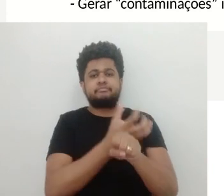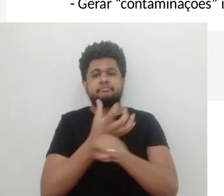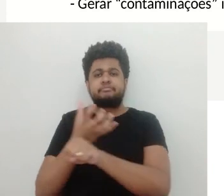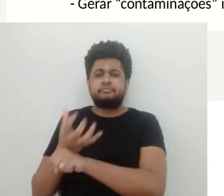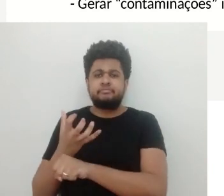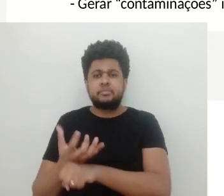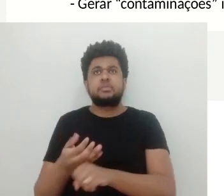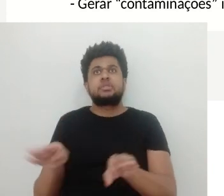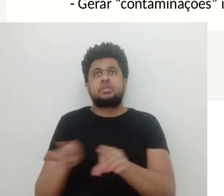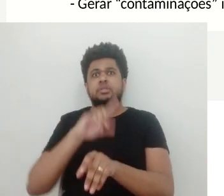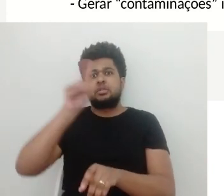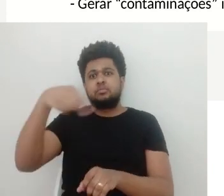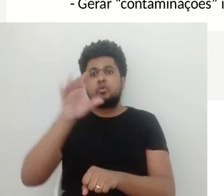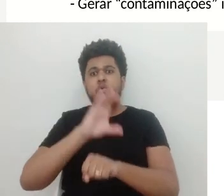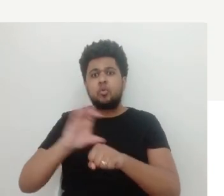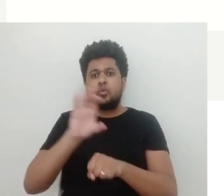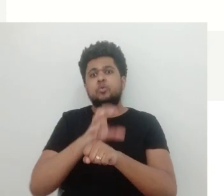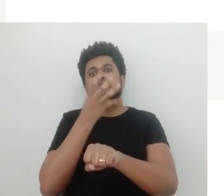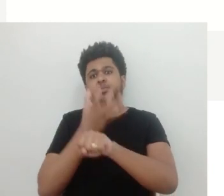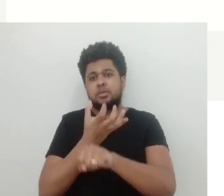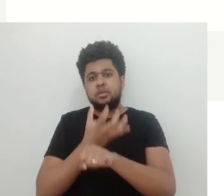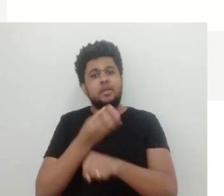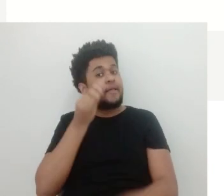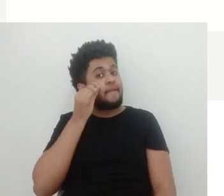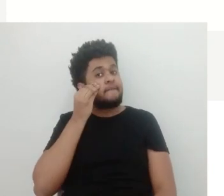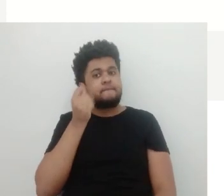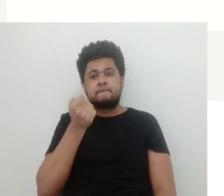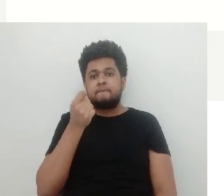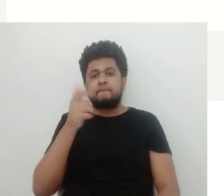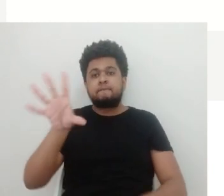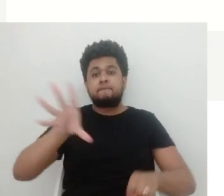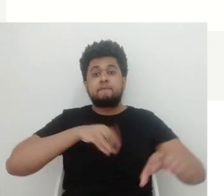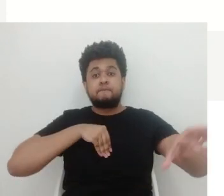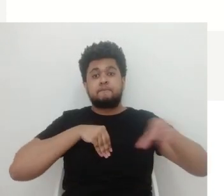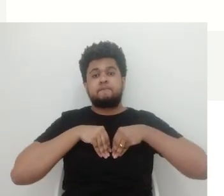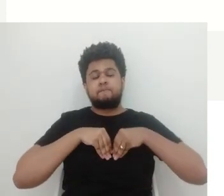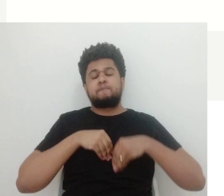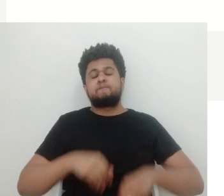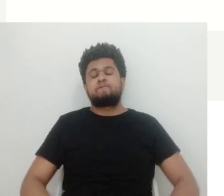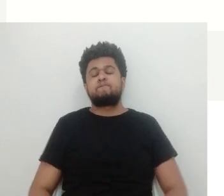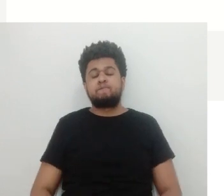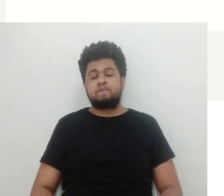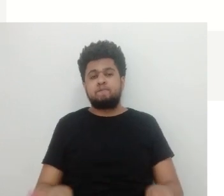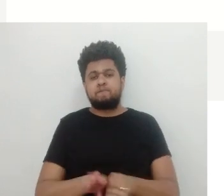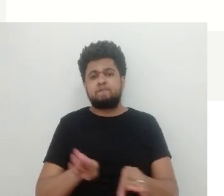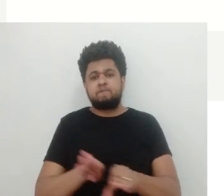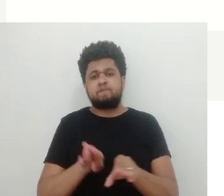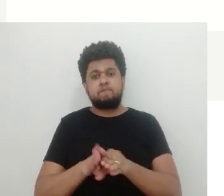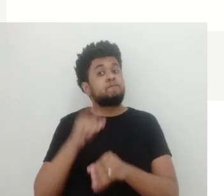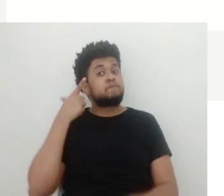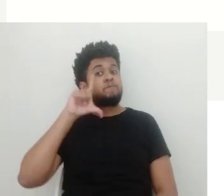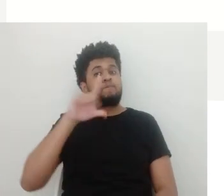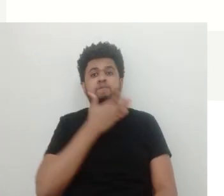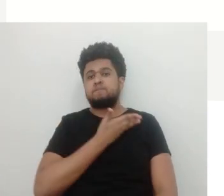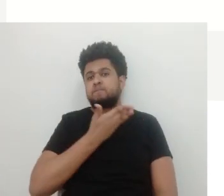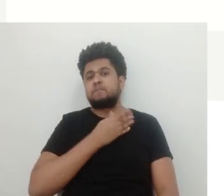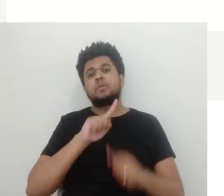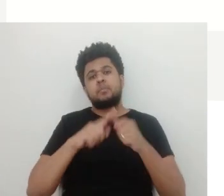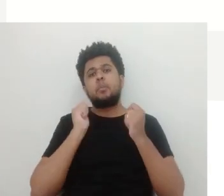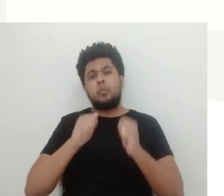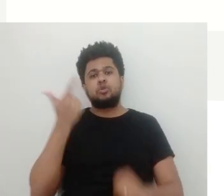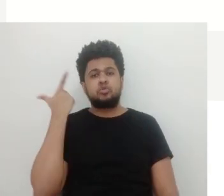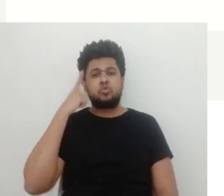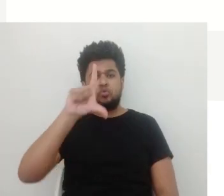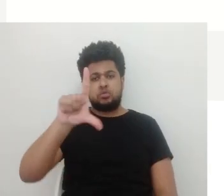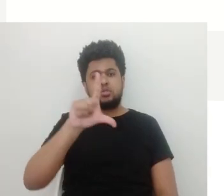estudantes. Então aí volto, agora tento desfazer aquela dúvida do porquê algumas palavras em espanhol.